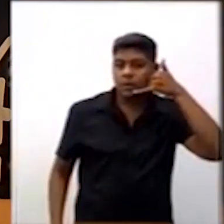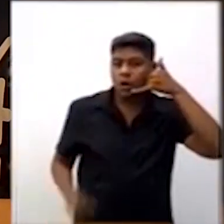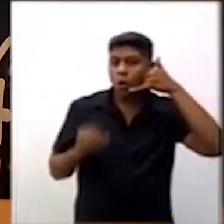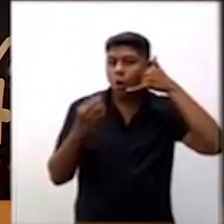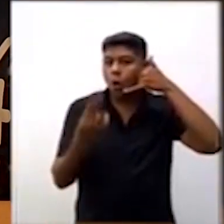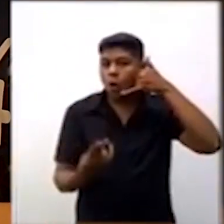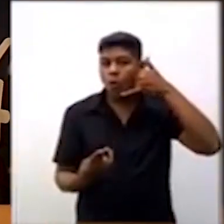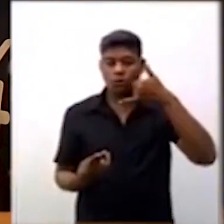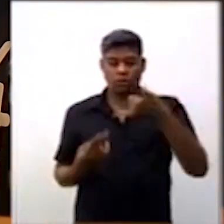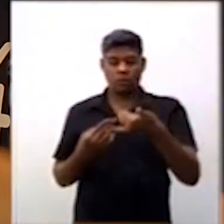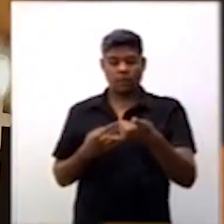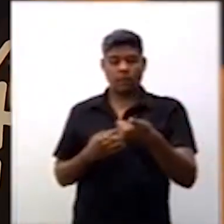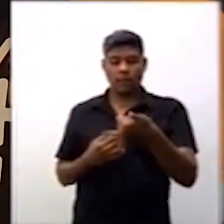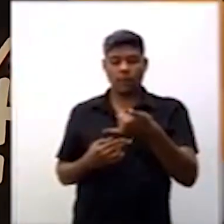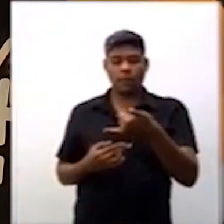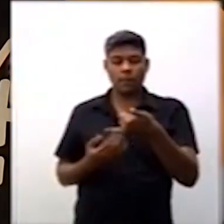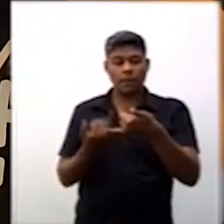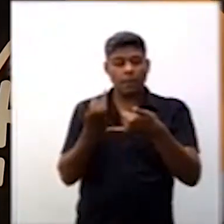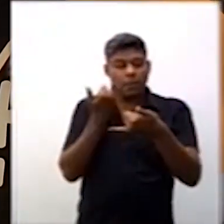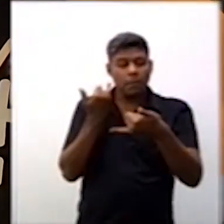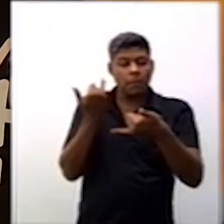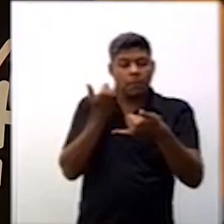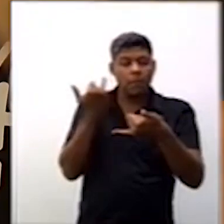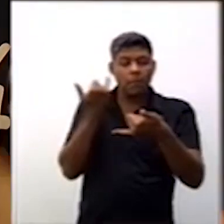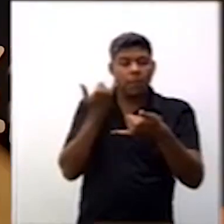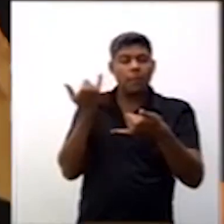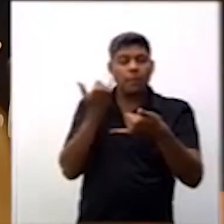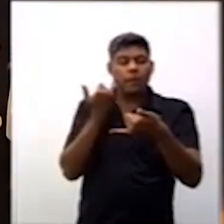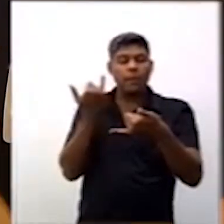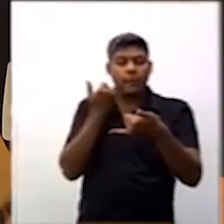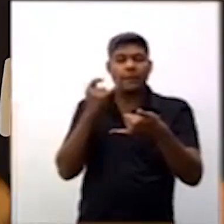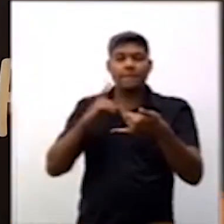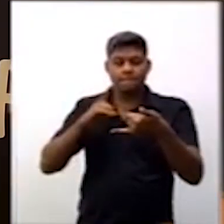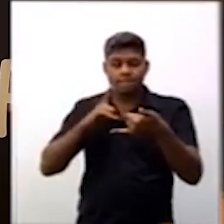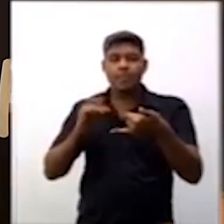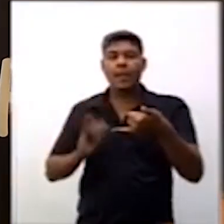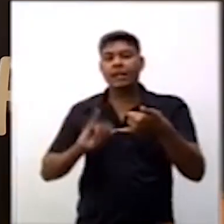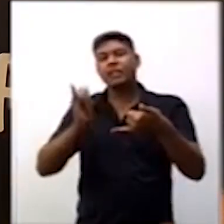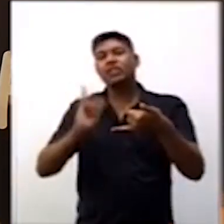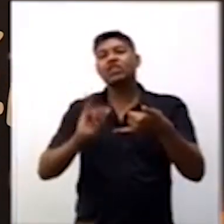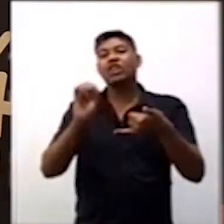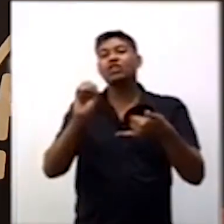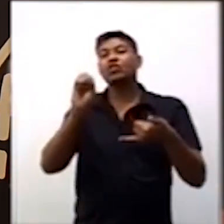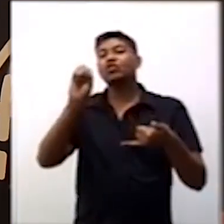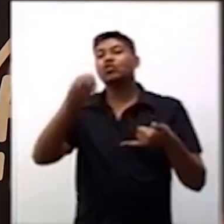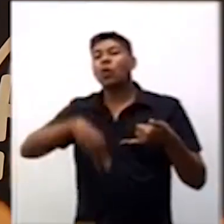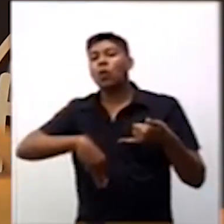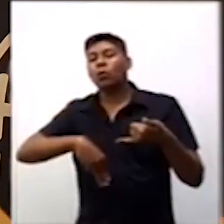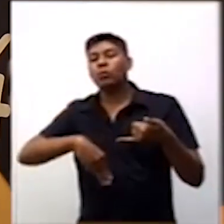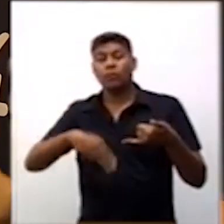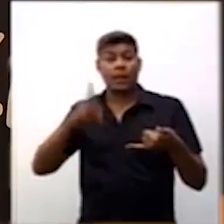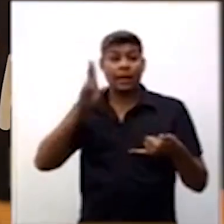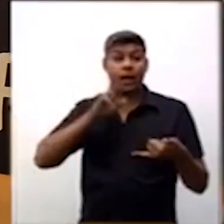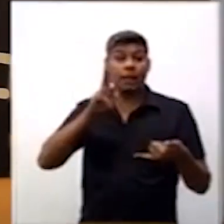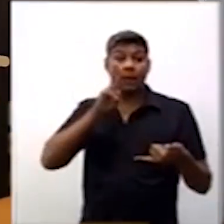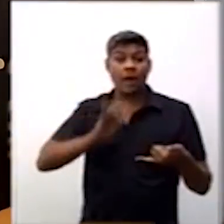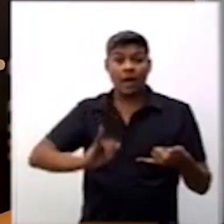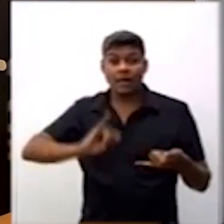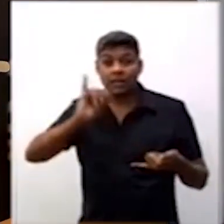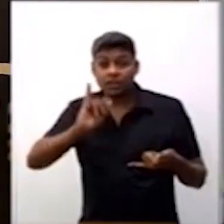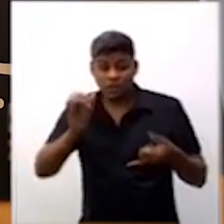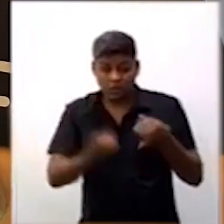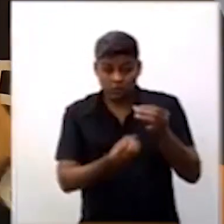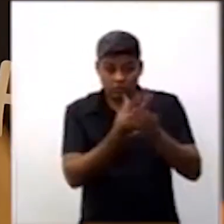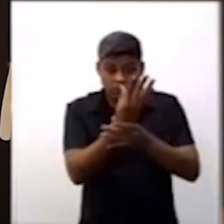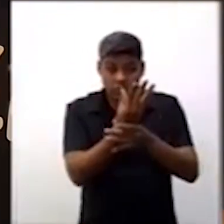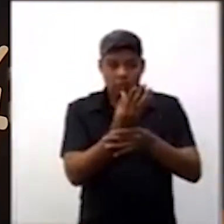liga no Viva Voz e você escuta som. Ele emite energia sonora. Se você lembrar que a energia não se cria,